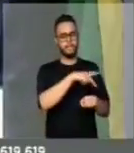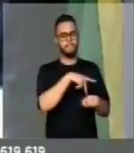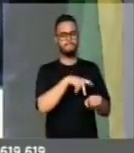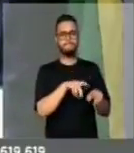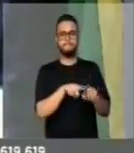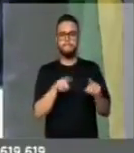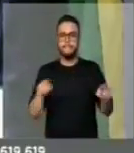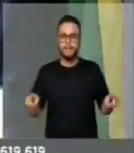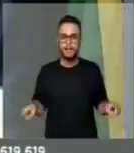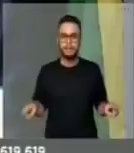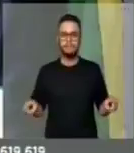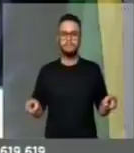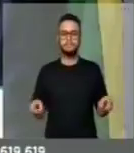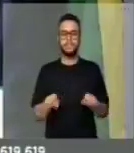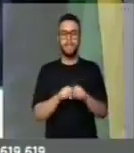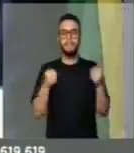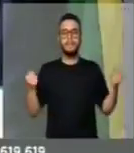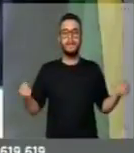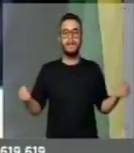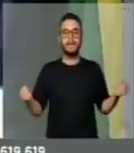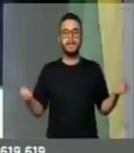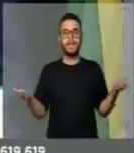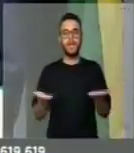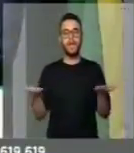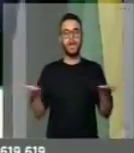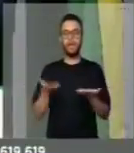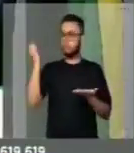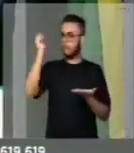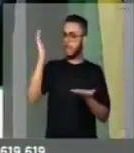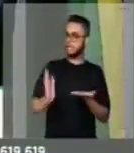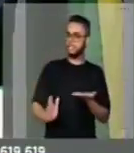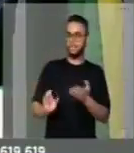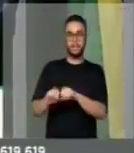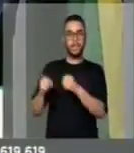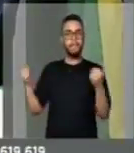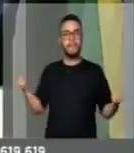quebrando. Nós estamos com um país quebrado.